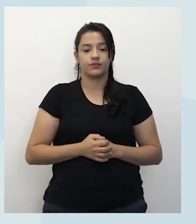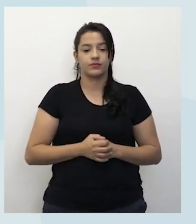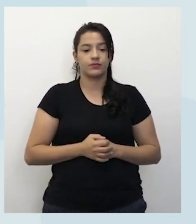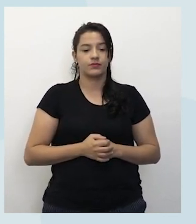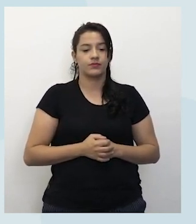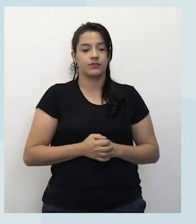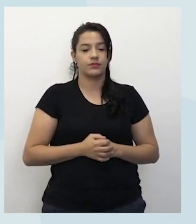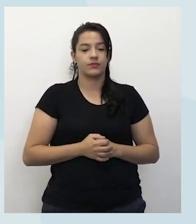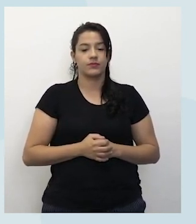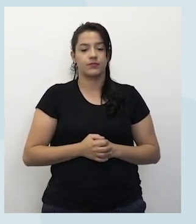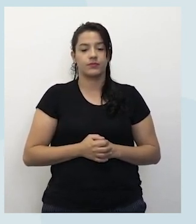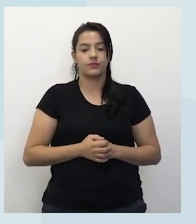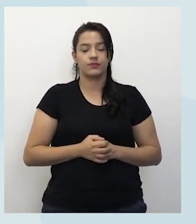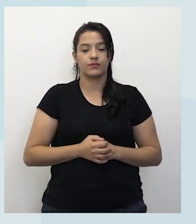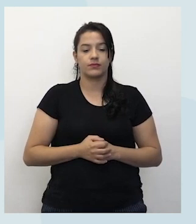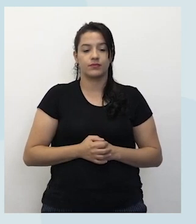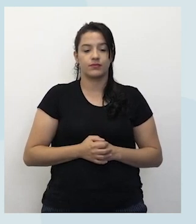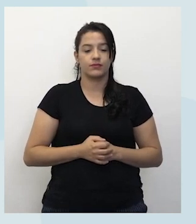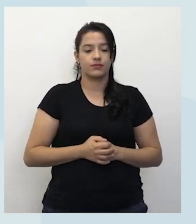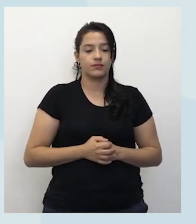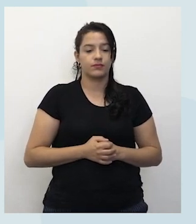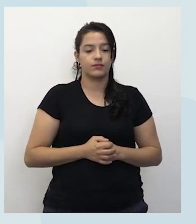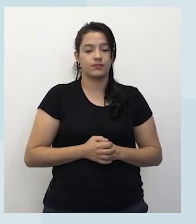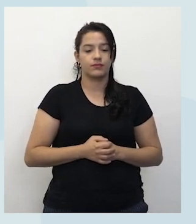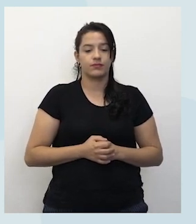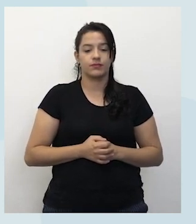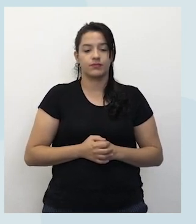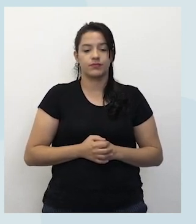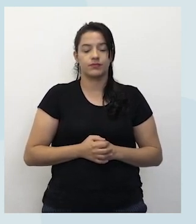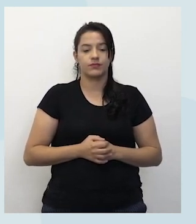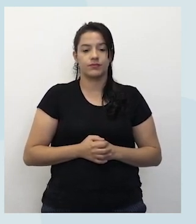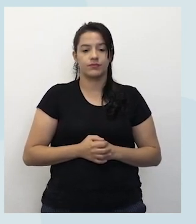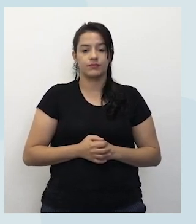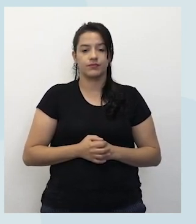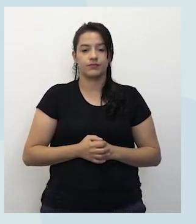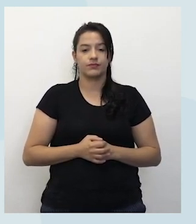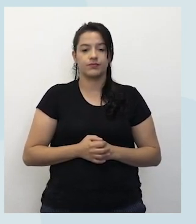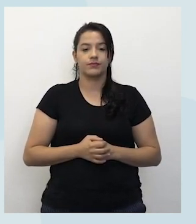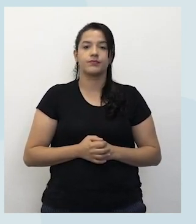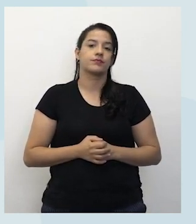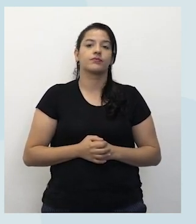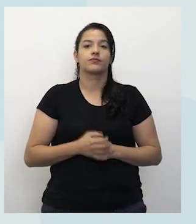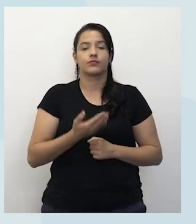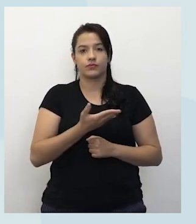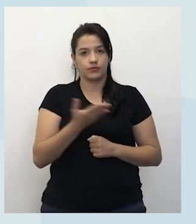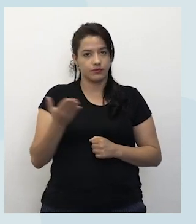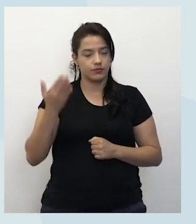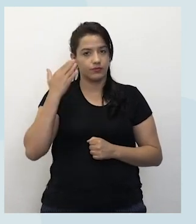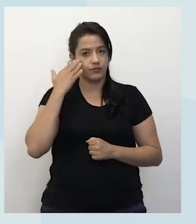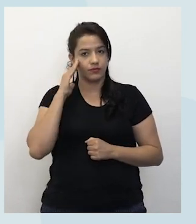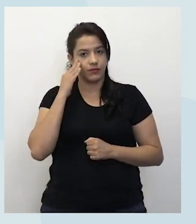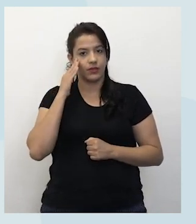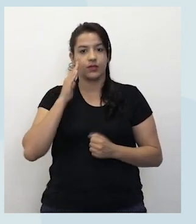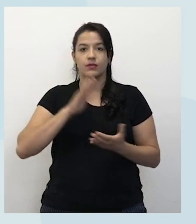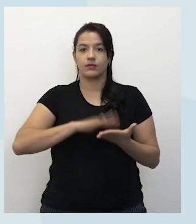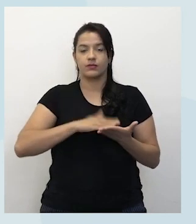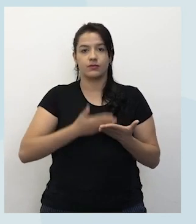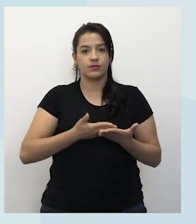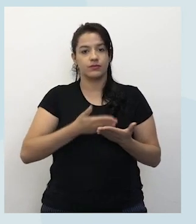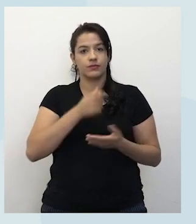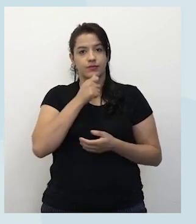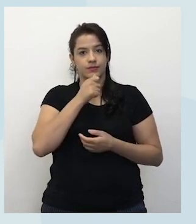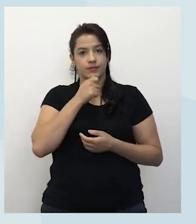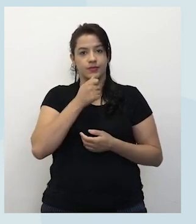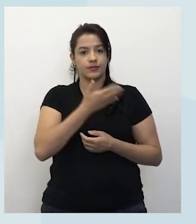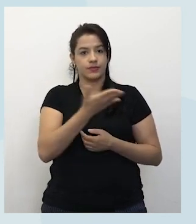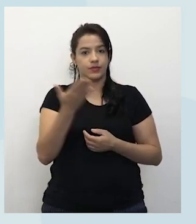G-O-M-E-S. It's nice to meet you, Ed. How do you spell your last name? Ok, então a gente já não fez a tradução agora das frases